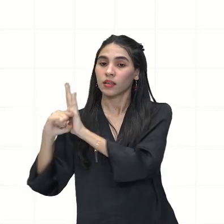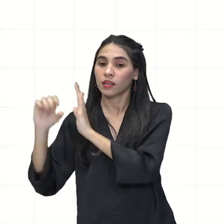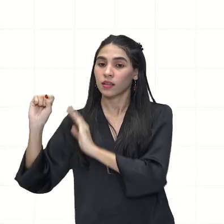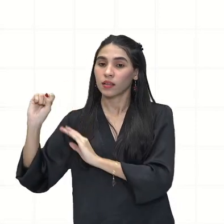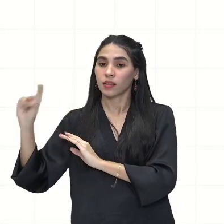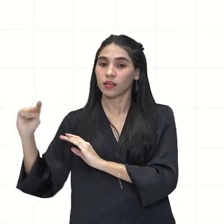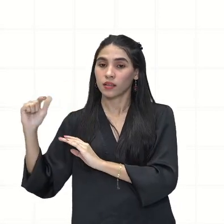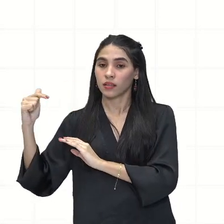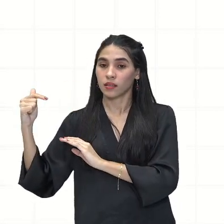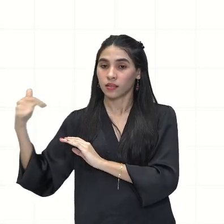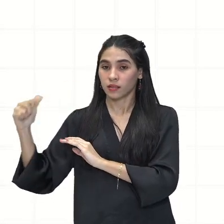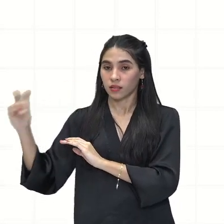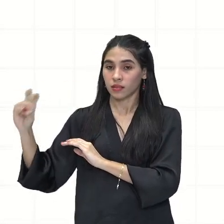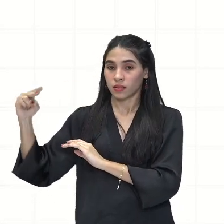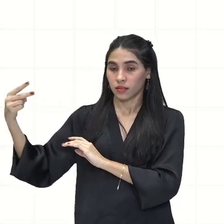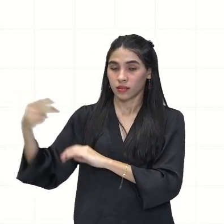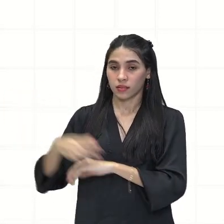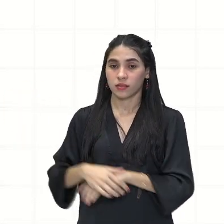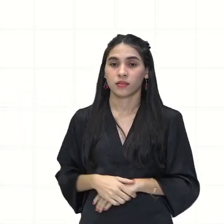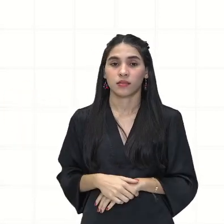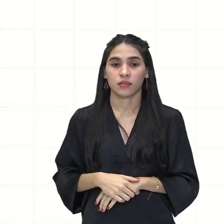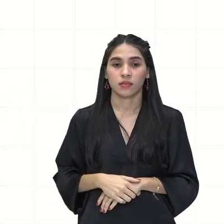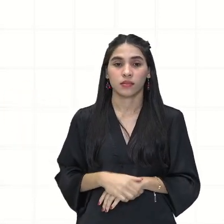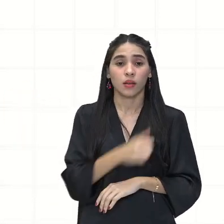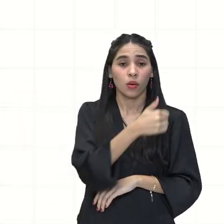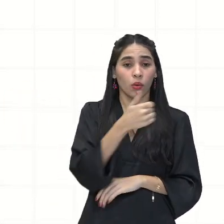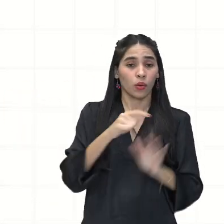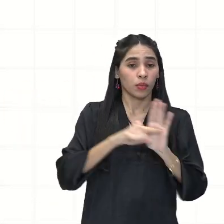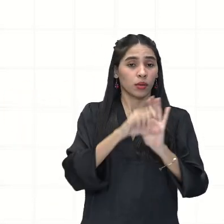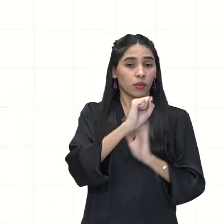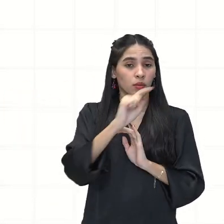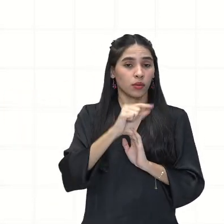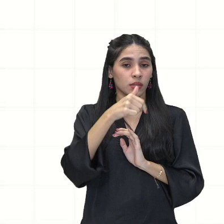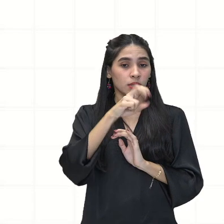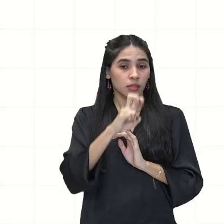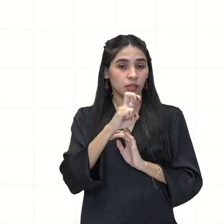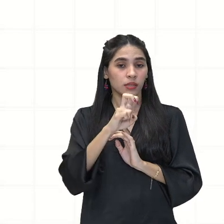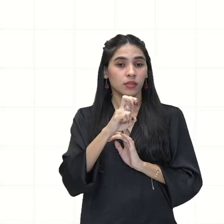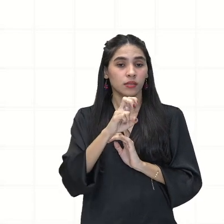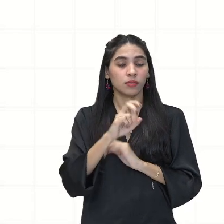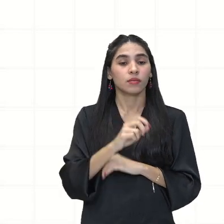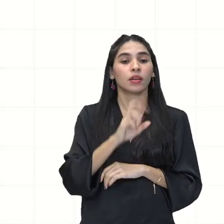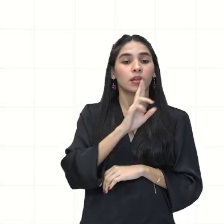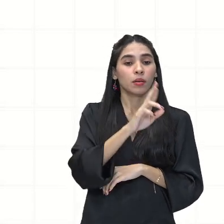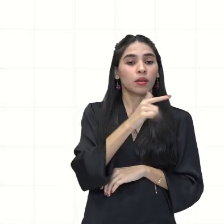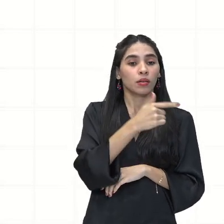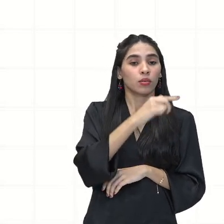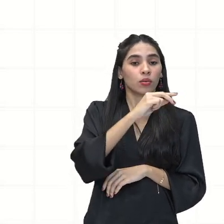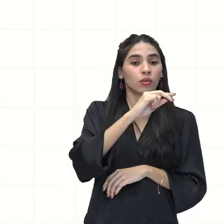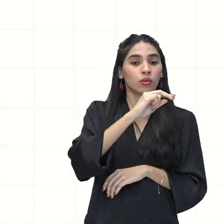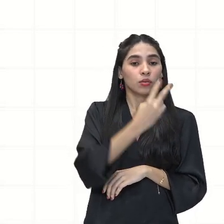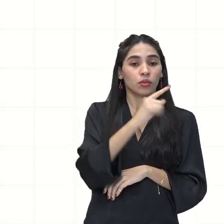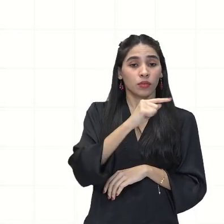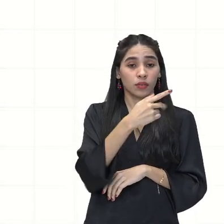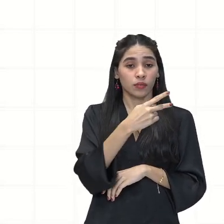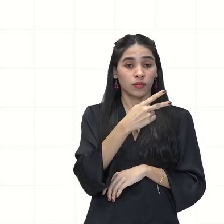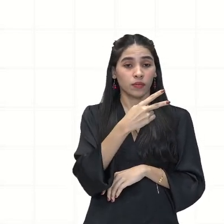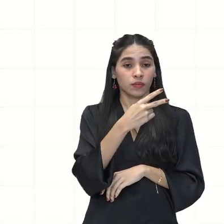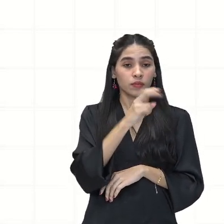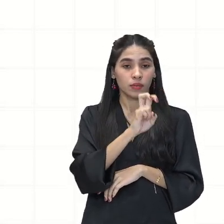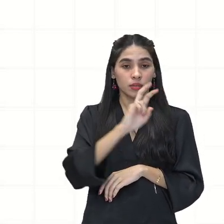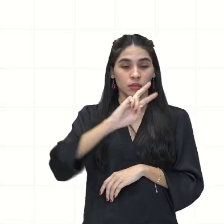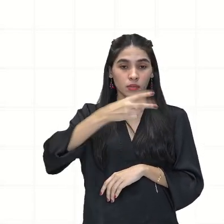menos a média elevada ao quadrado. 11 menos 8,75 deu 2,25 ao quadrado.